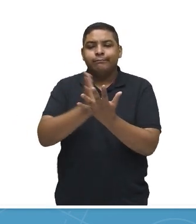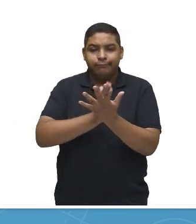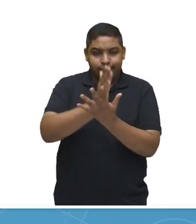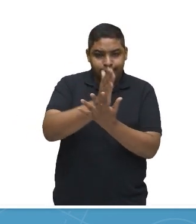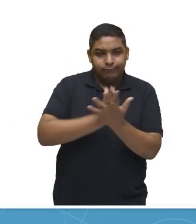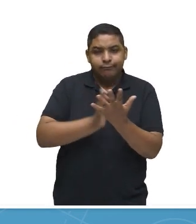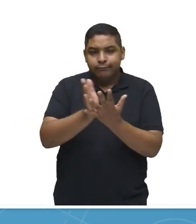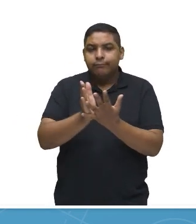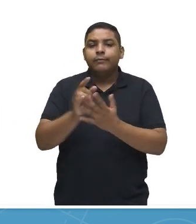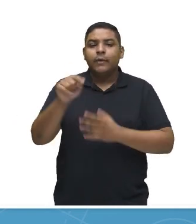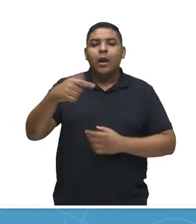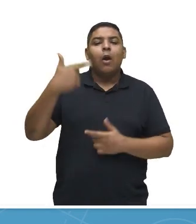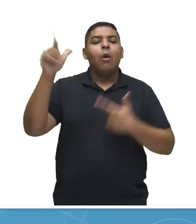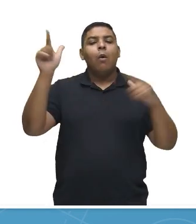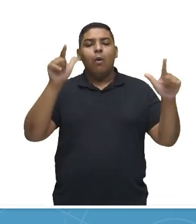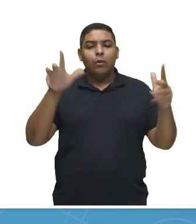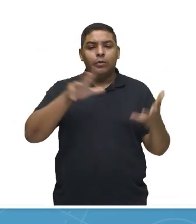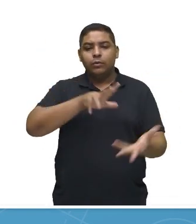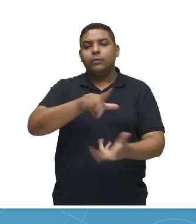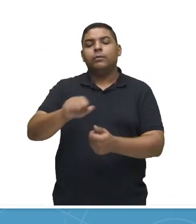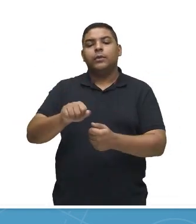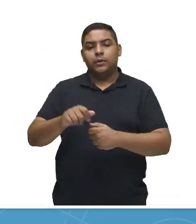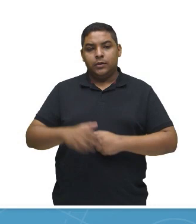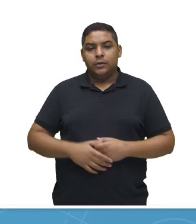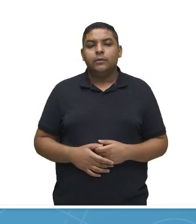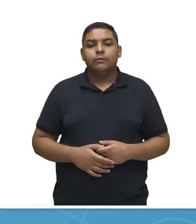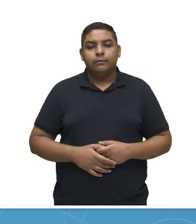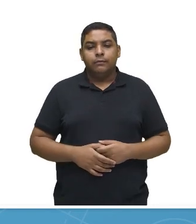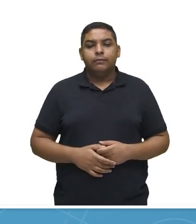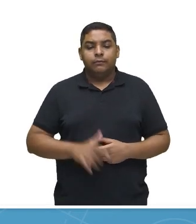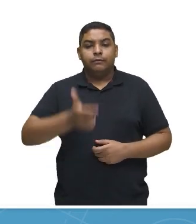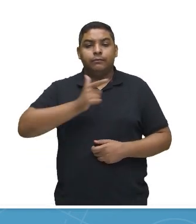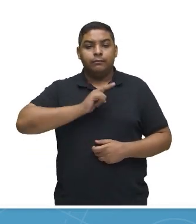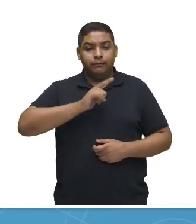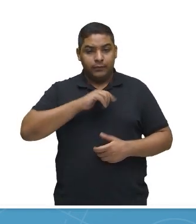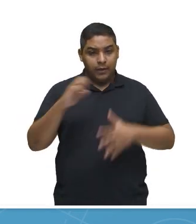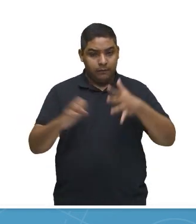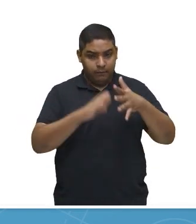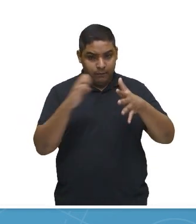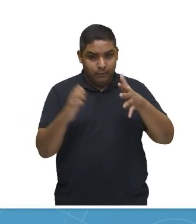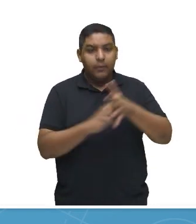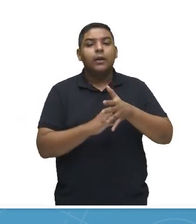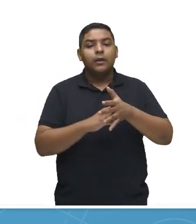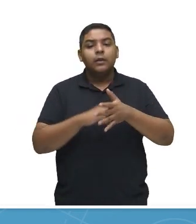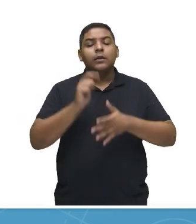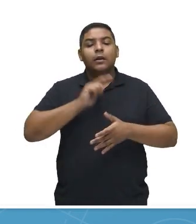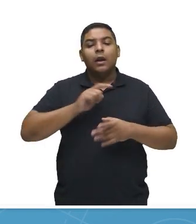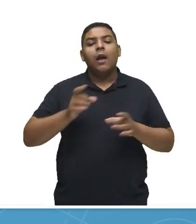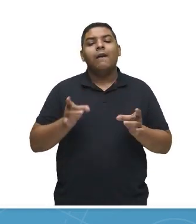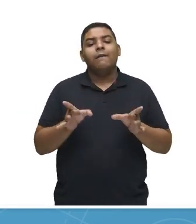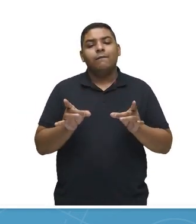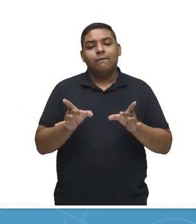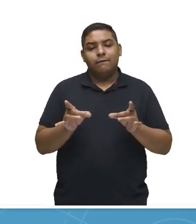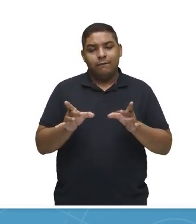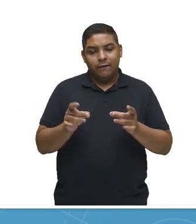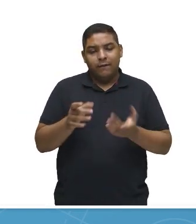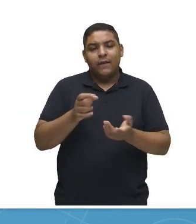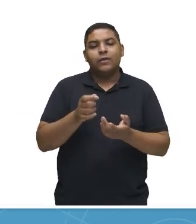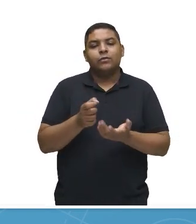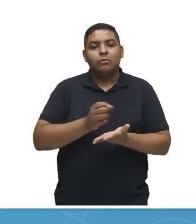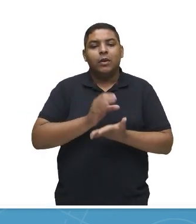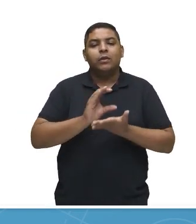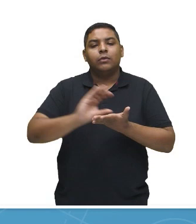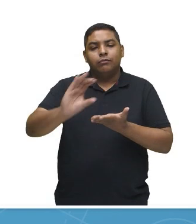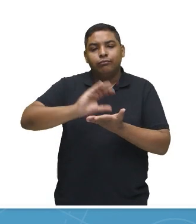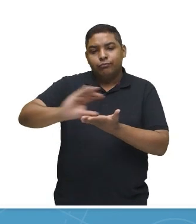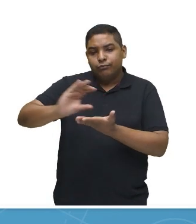Assim, uma grande presença de sedes de empresas que realizam investimentos em várias partes do mundo, tá?